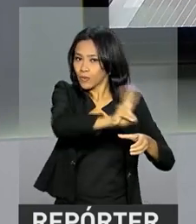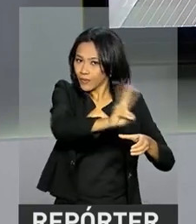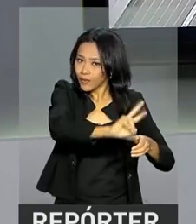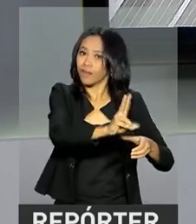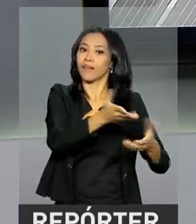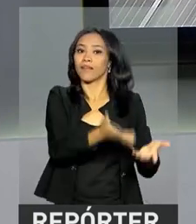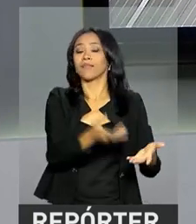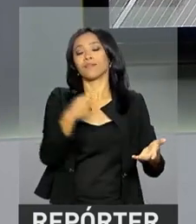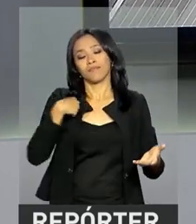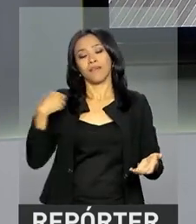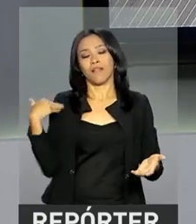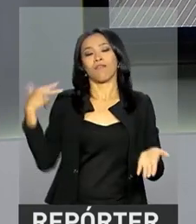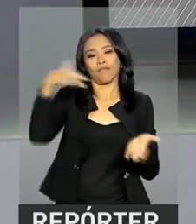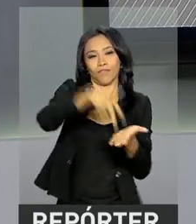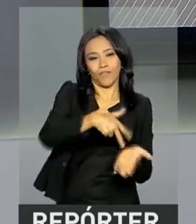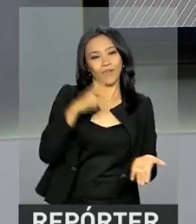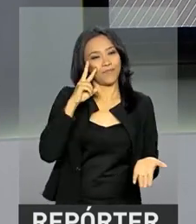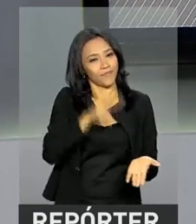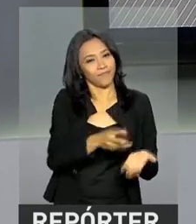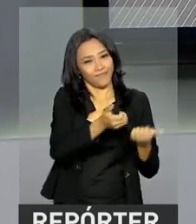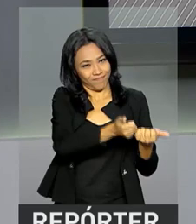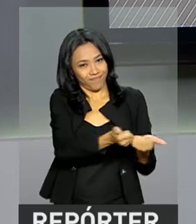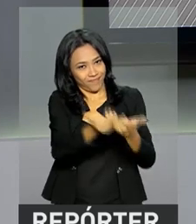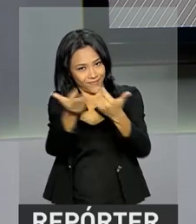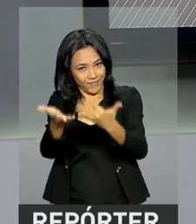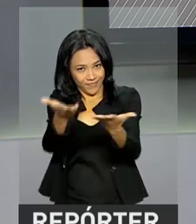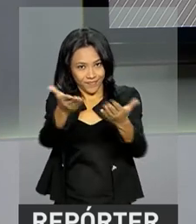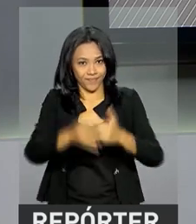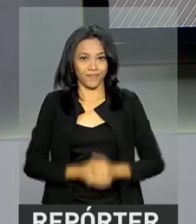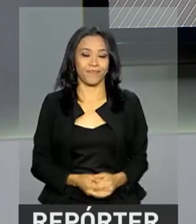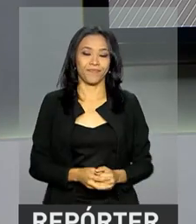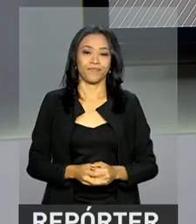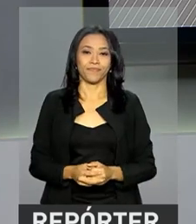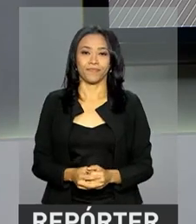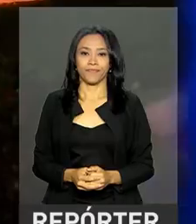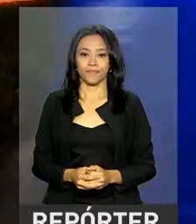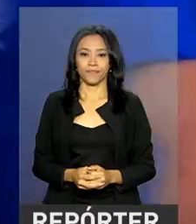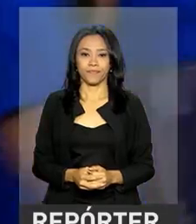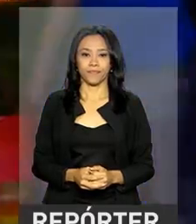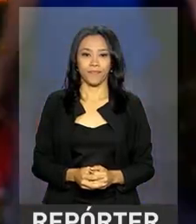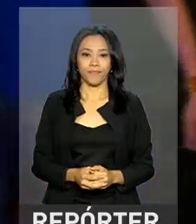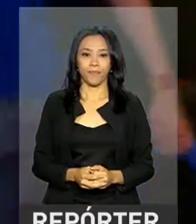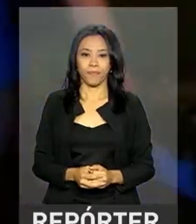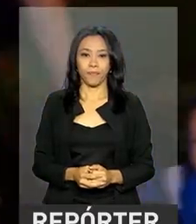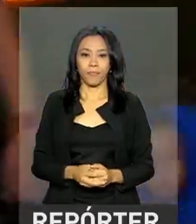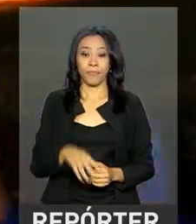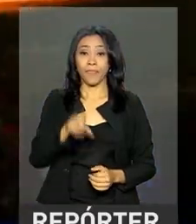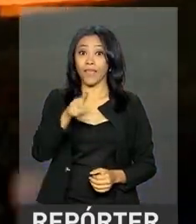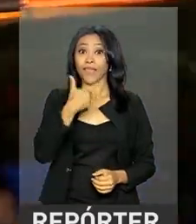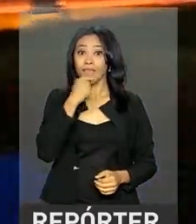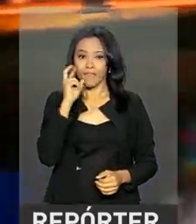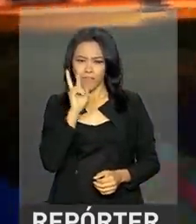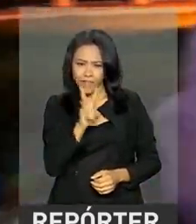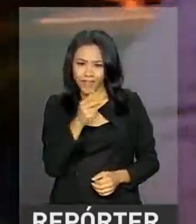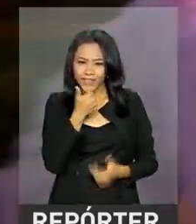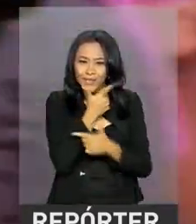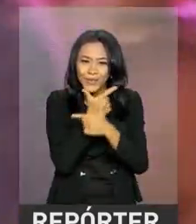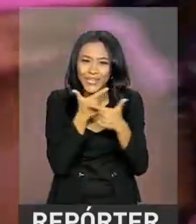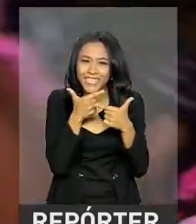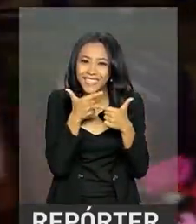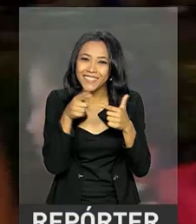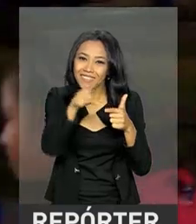repórter Gabriela Noronha também embarcou neste voo até Manaus. Quem vê os sorrisos dessas